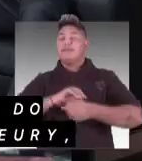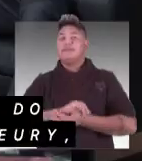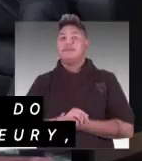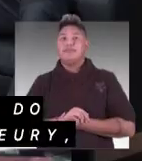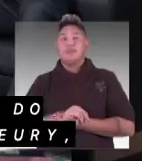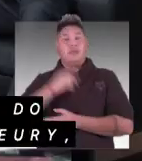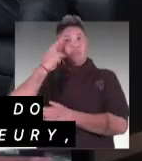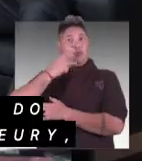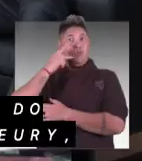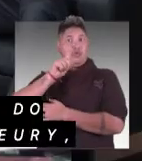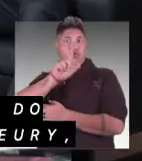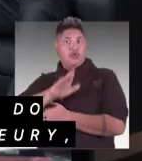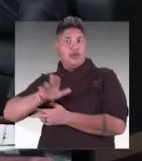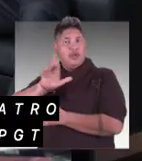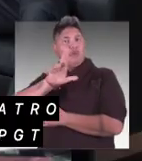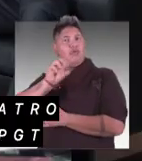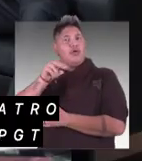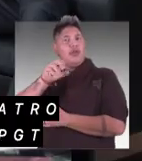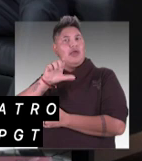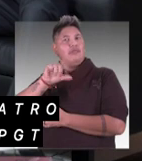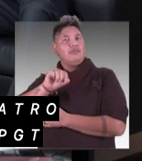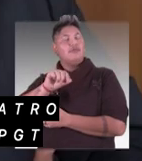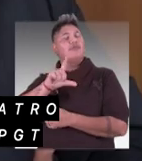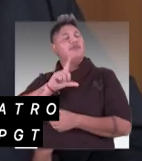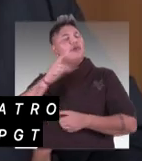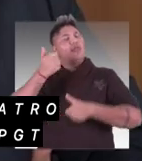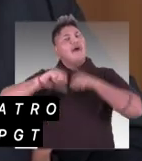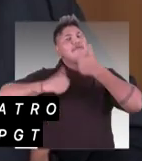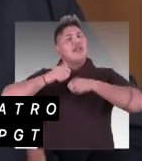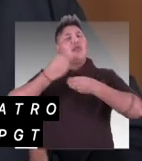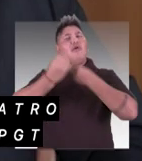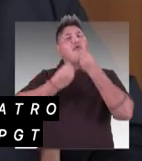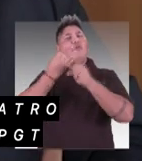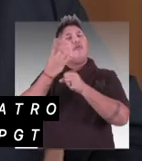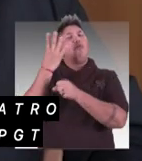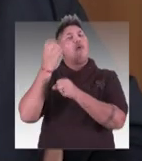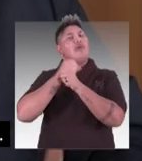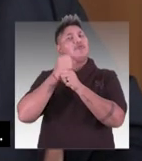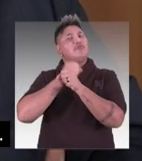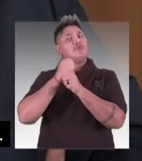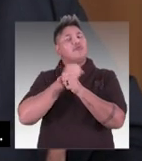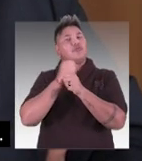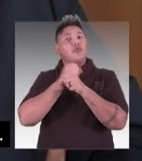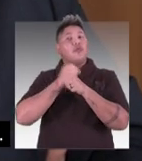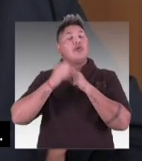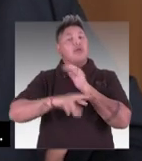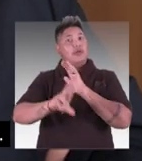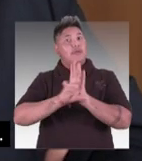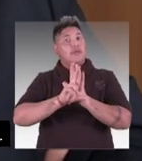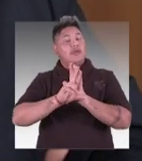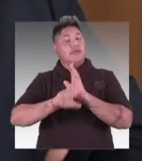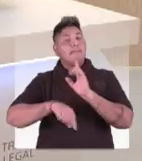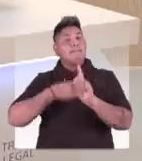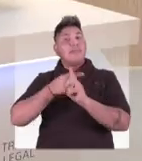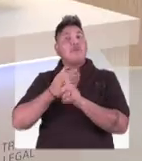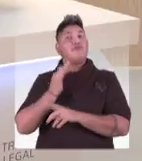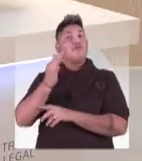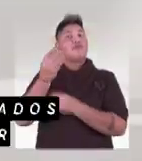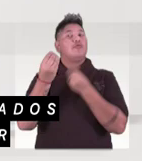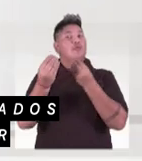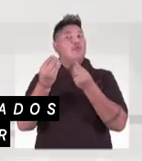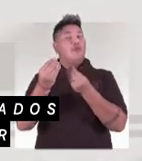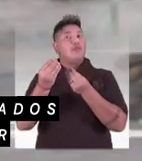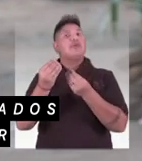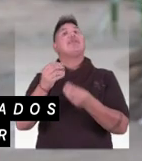O Procurador-Geral do Trabalho, Ronaldo Fleury, faz balanço dos 4 anos à frente da PGT e sobre o futuro do órgão. E